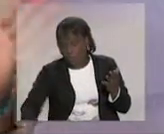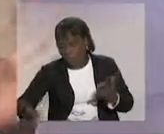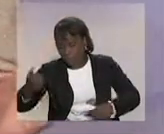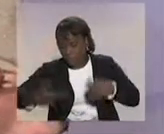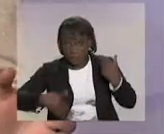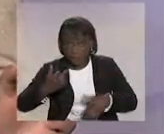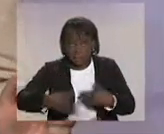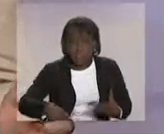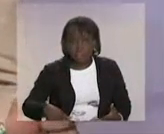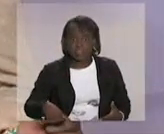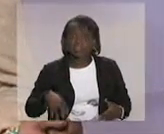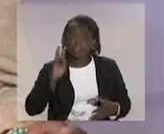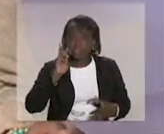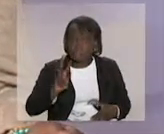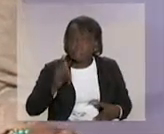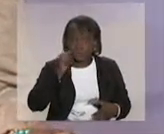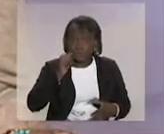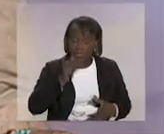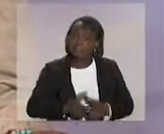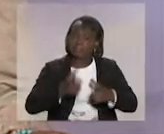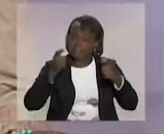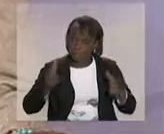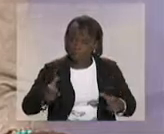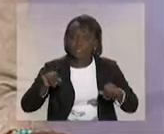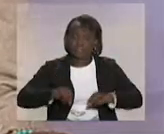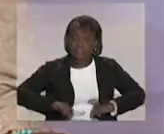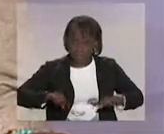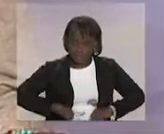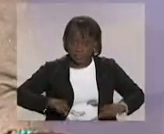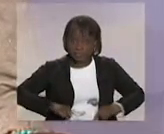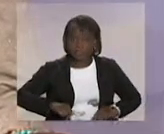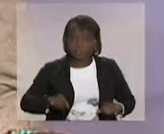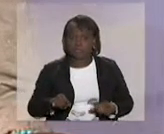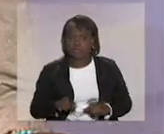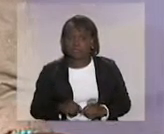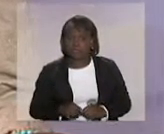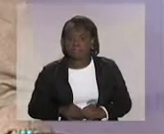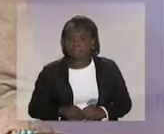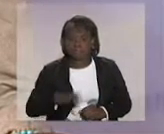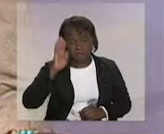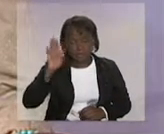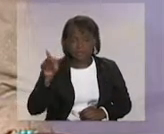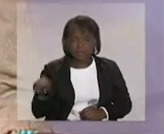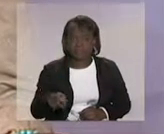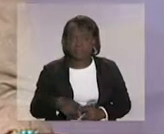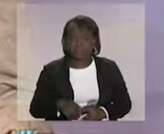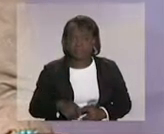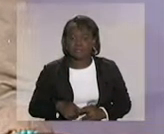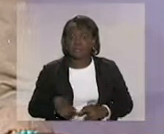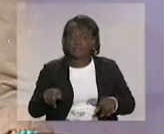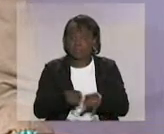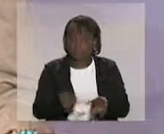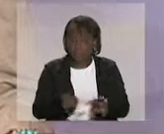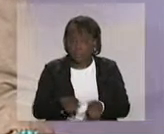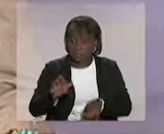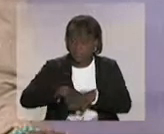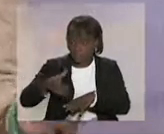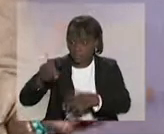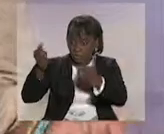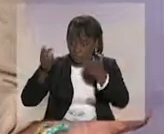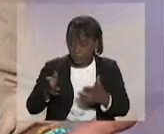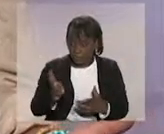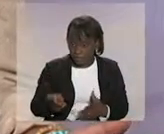desse rol, né, com relação à violência sexual, você vê que as mulheres continuam sendo a vítima preferencial.